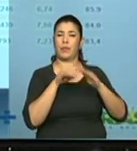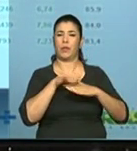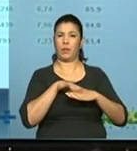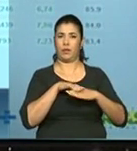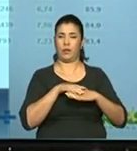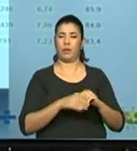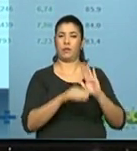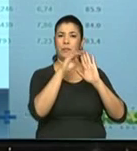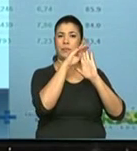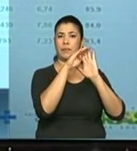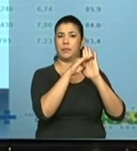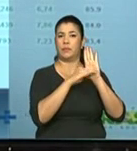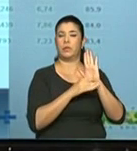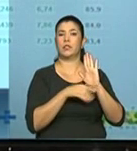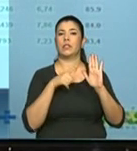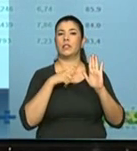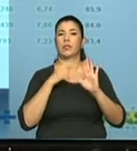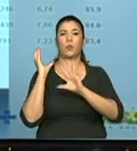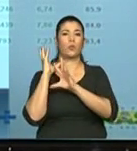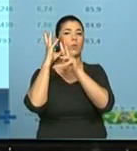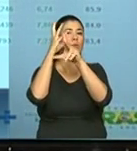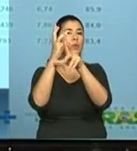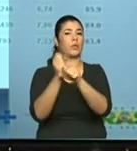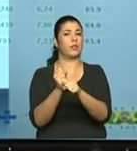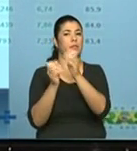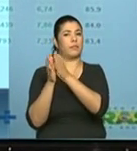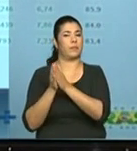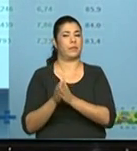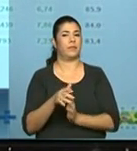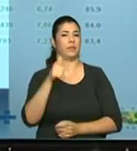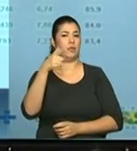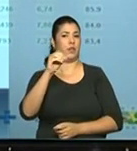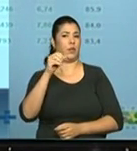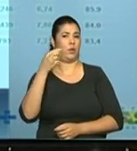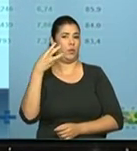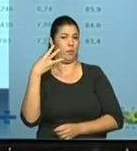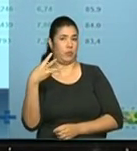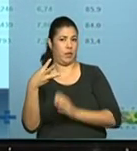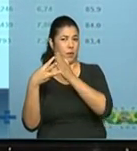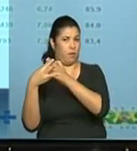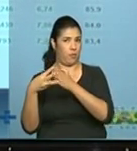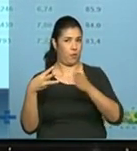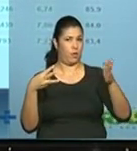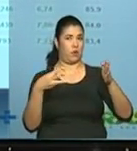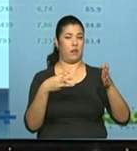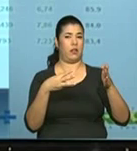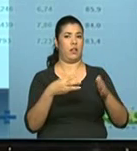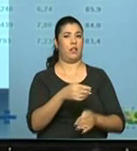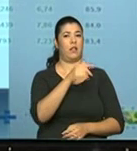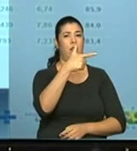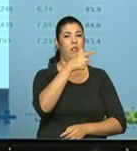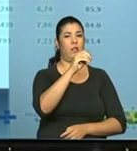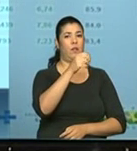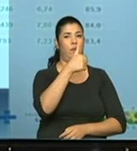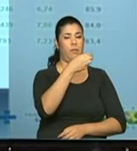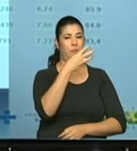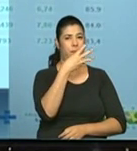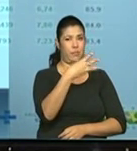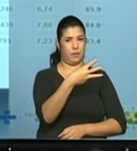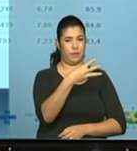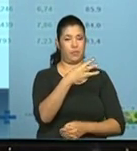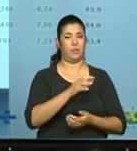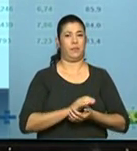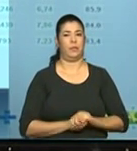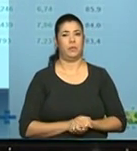Nessa tabela, nós temos uma série histórica de 2003 a 2013. Está